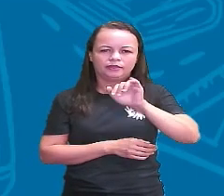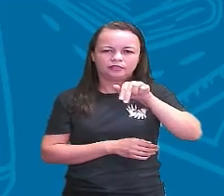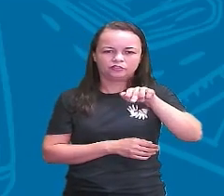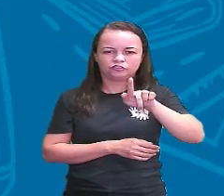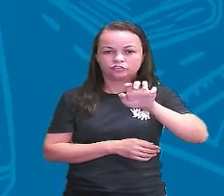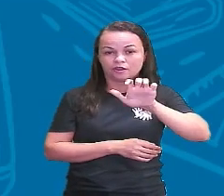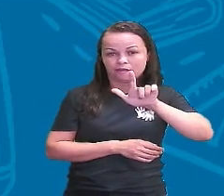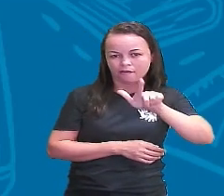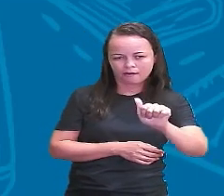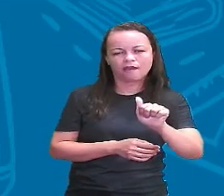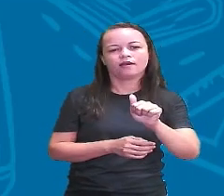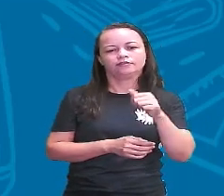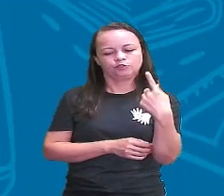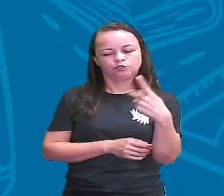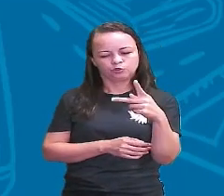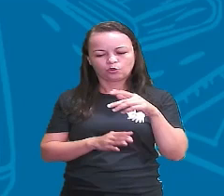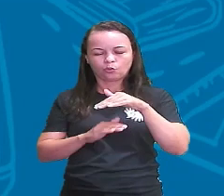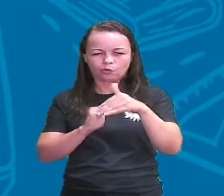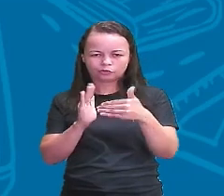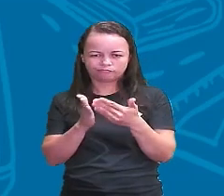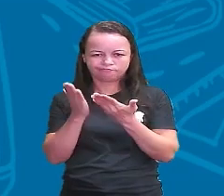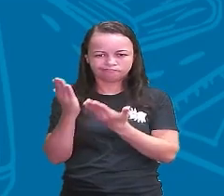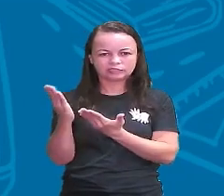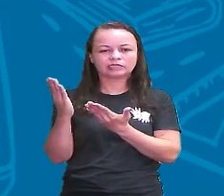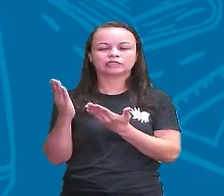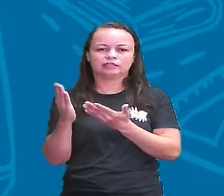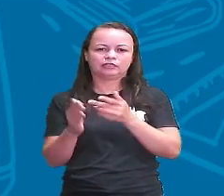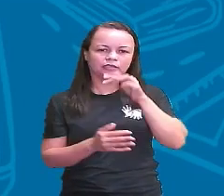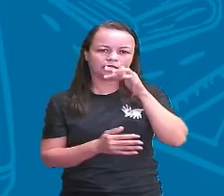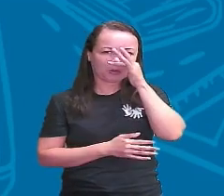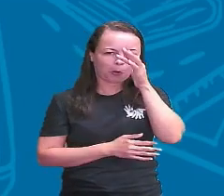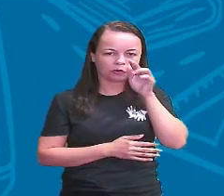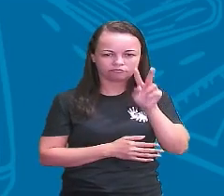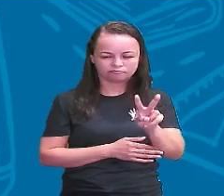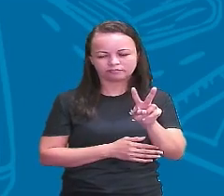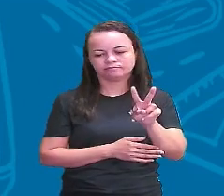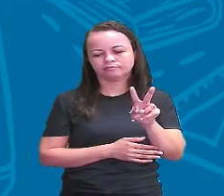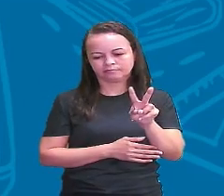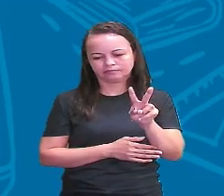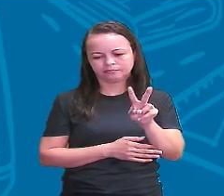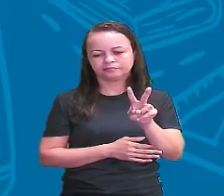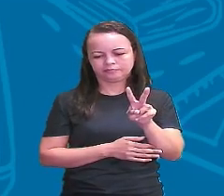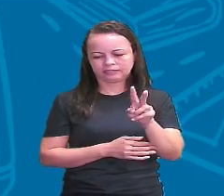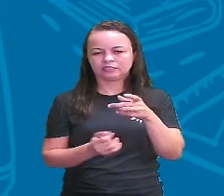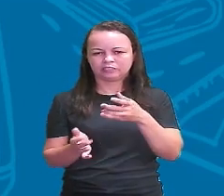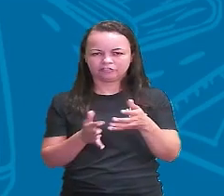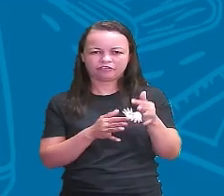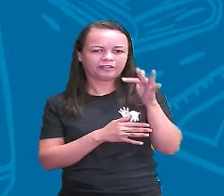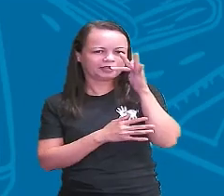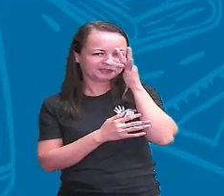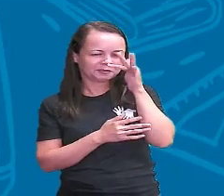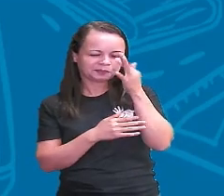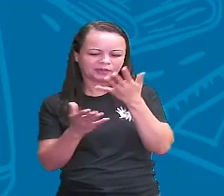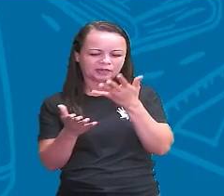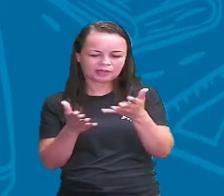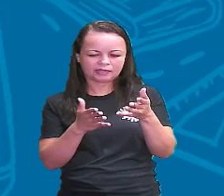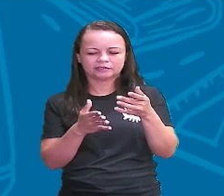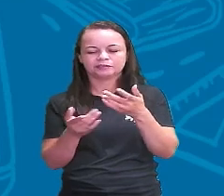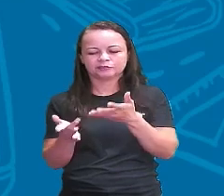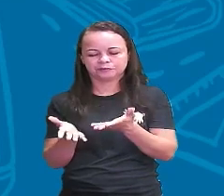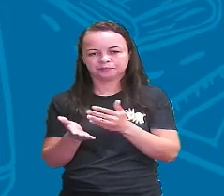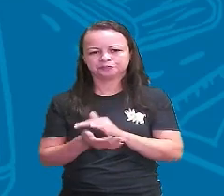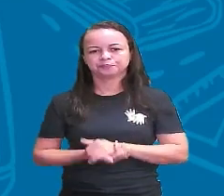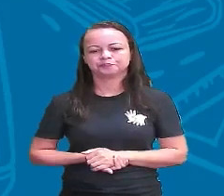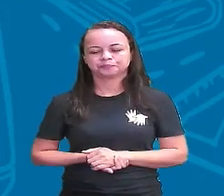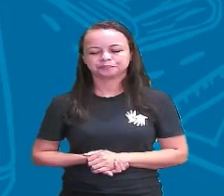de origem vegetal, tá certo? Todos esses alimentos advêm das plantas, advêm dos